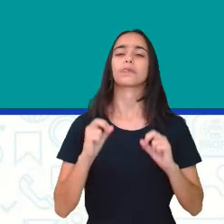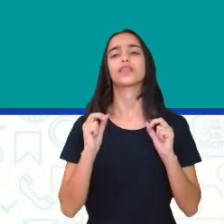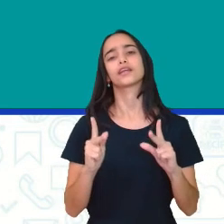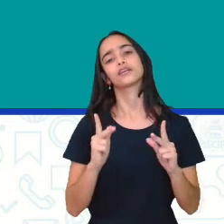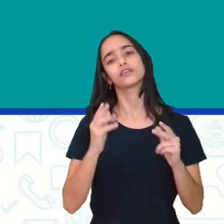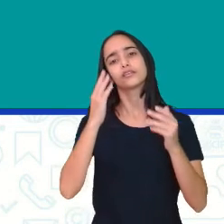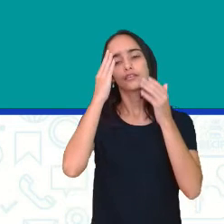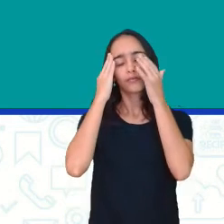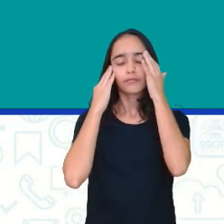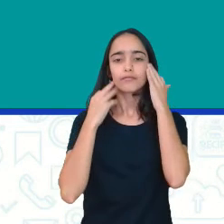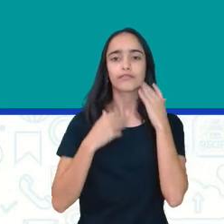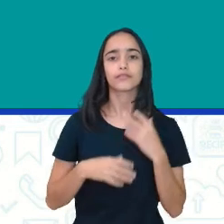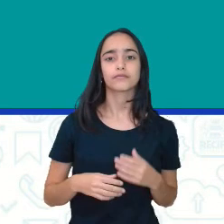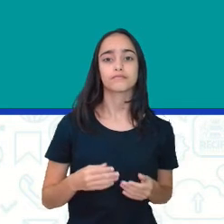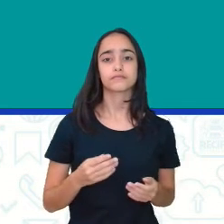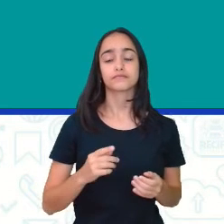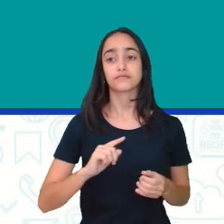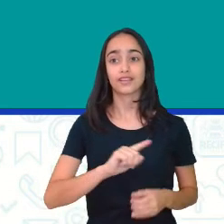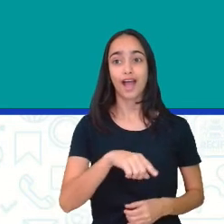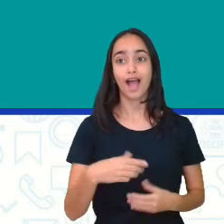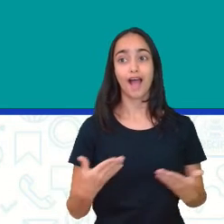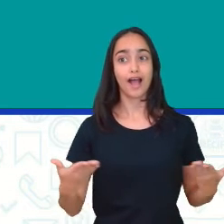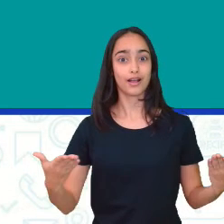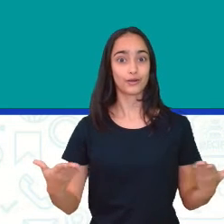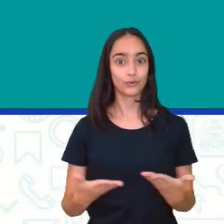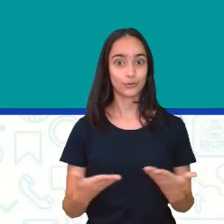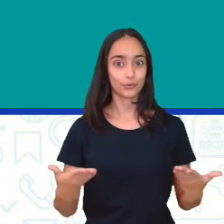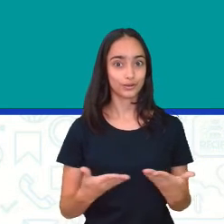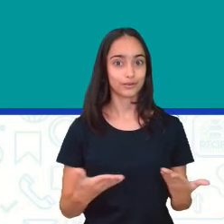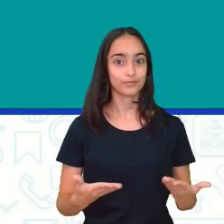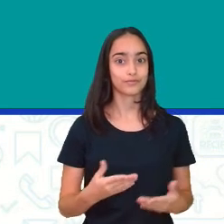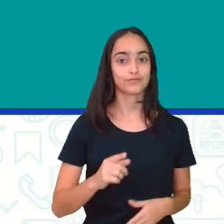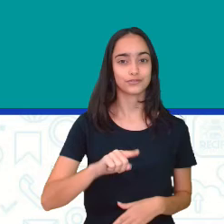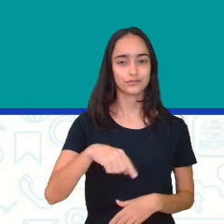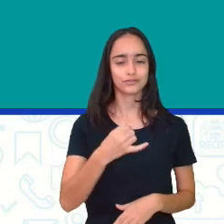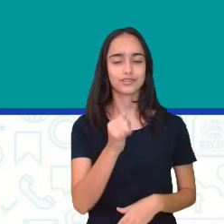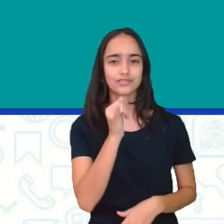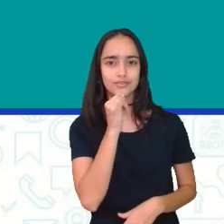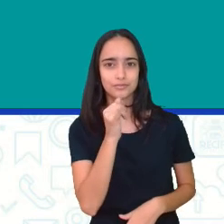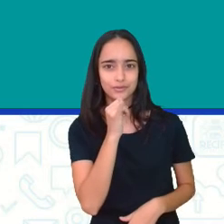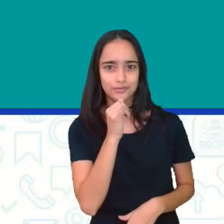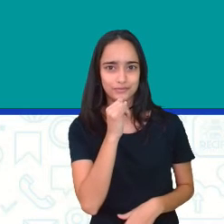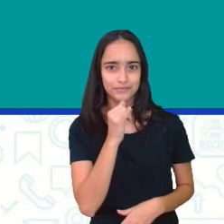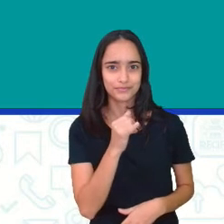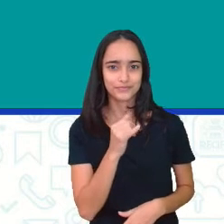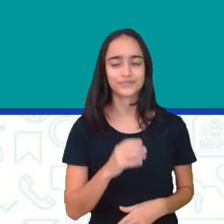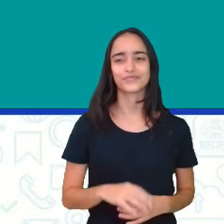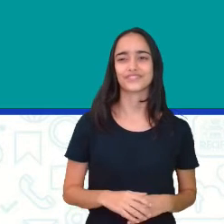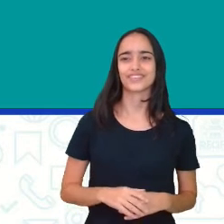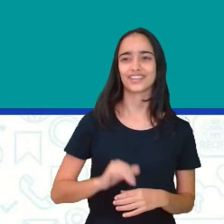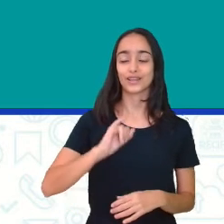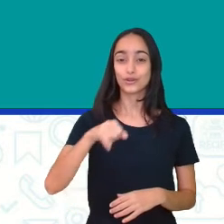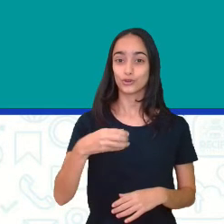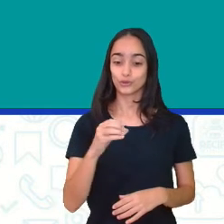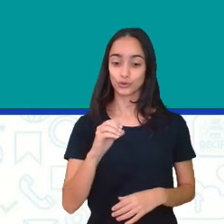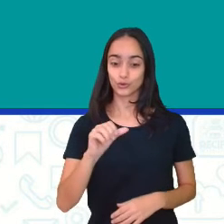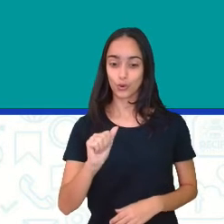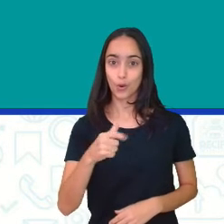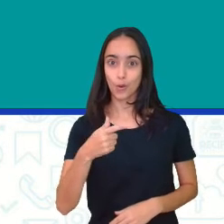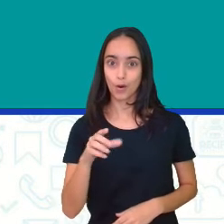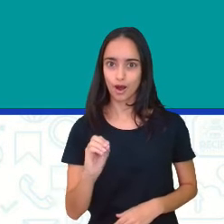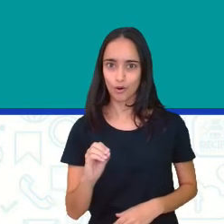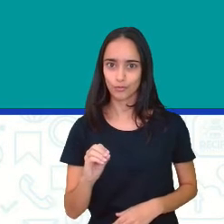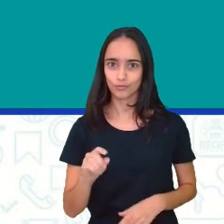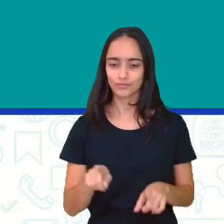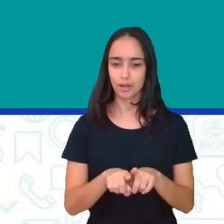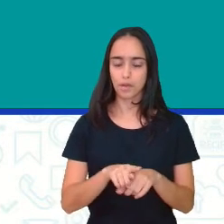Então, por último, né? Eu acho que é o último. Pelo tempo é o último. João e Ana voltam para